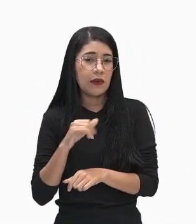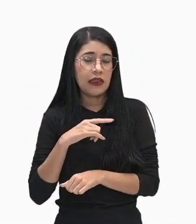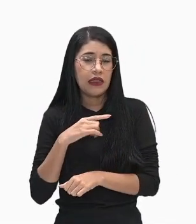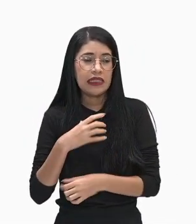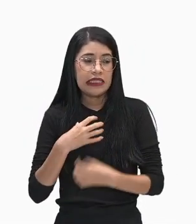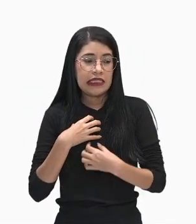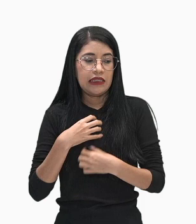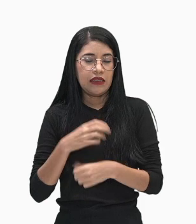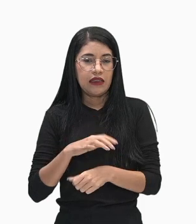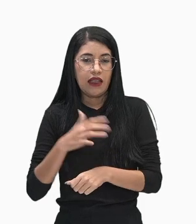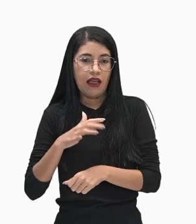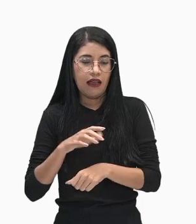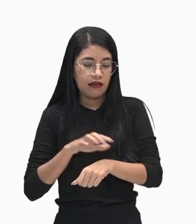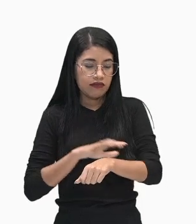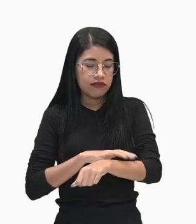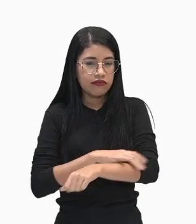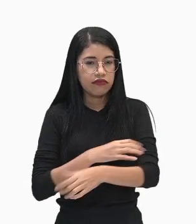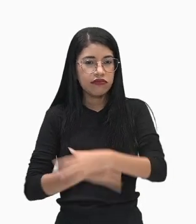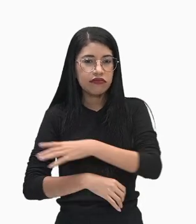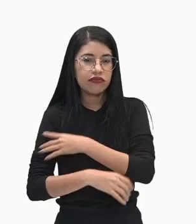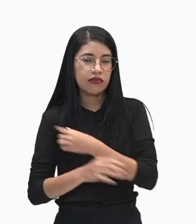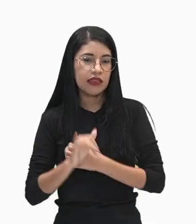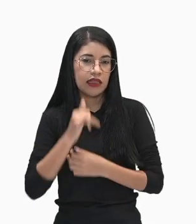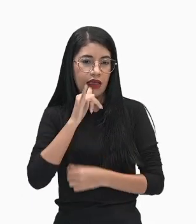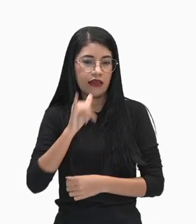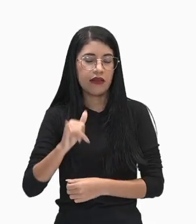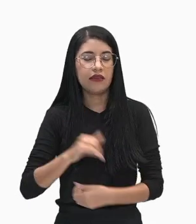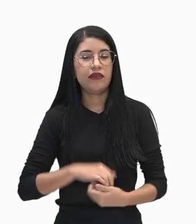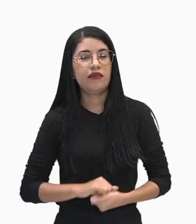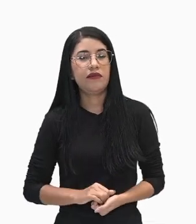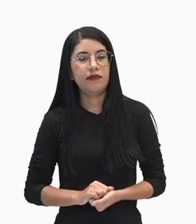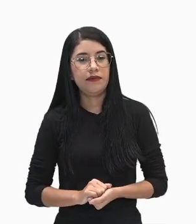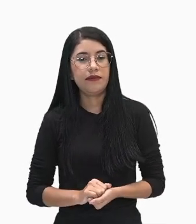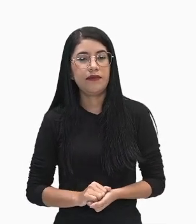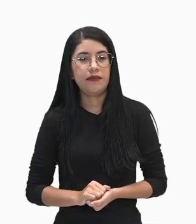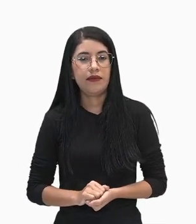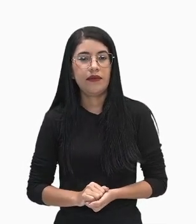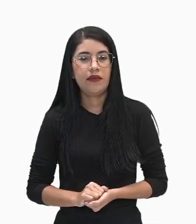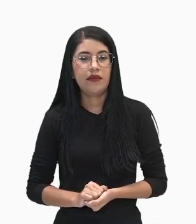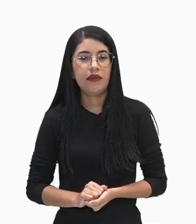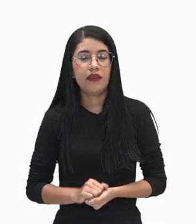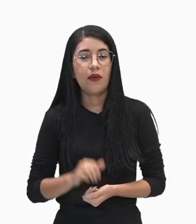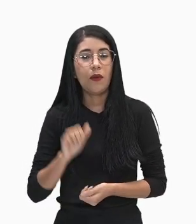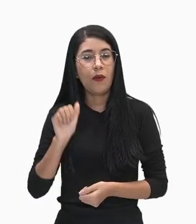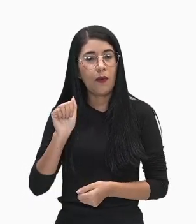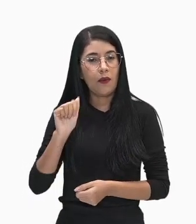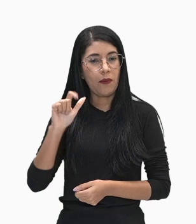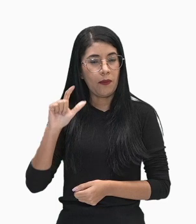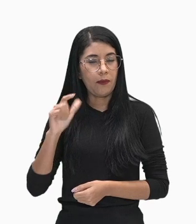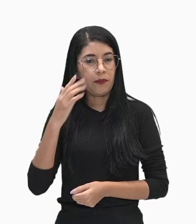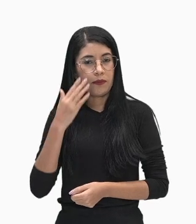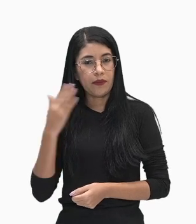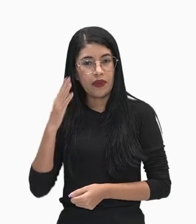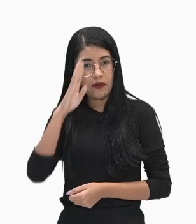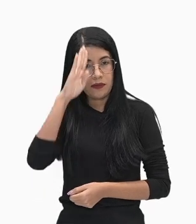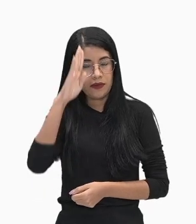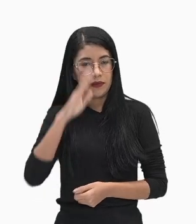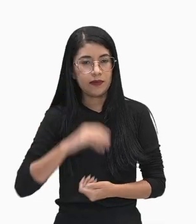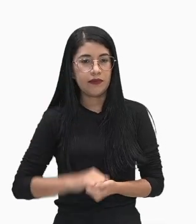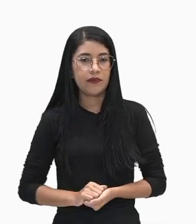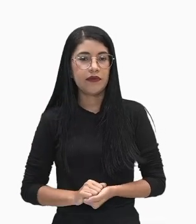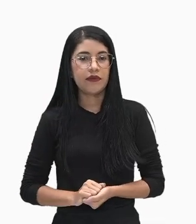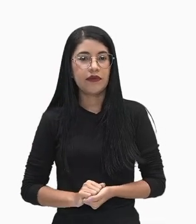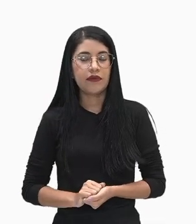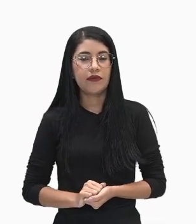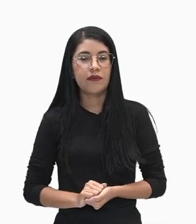choque elétrico a todo tempo, né? E tem a tabelinha aqui, ó, o ampere, que é a unidade principal, o deciampere, que é